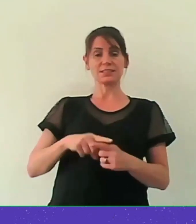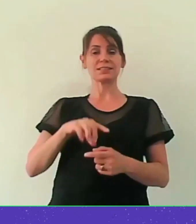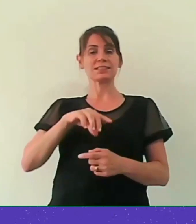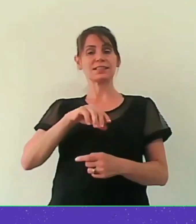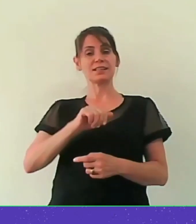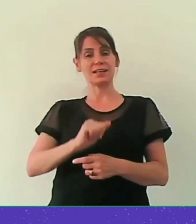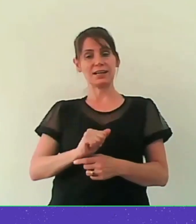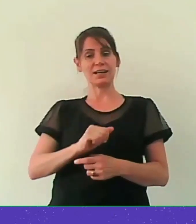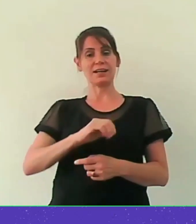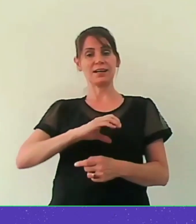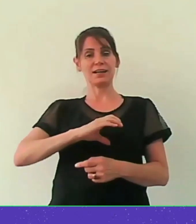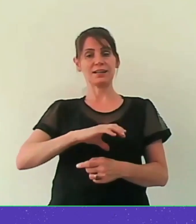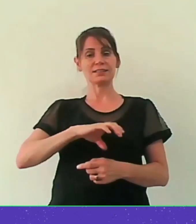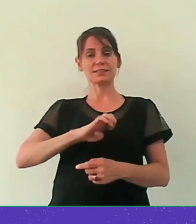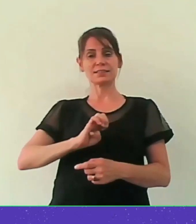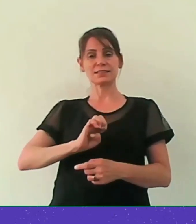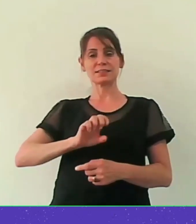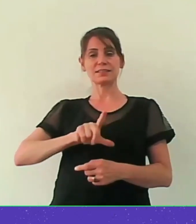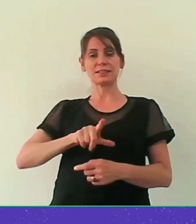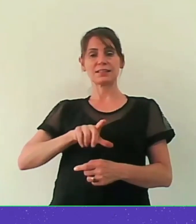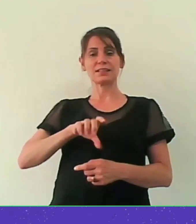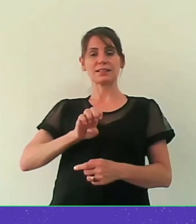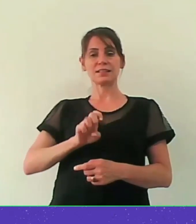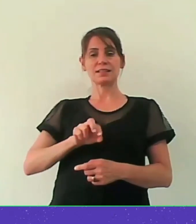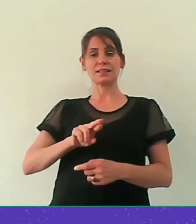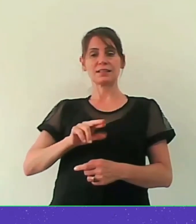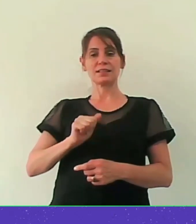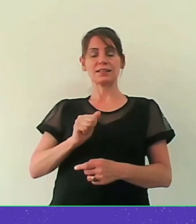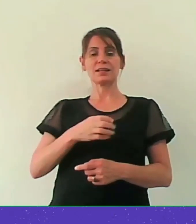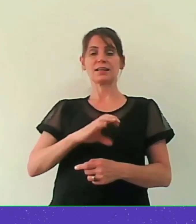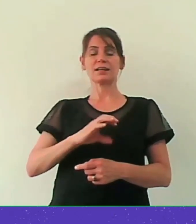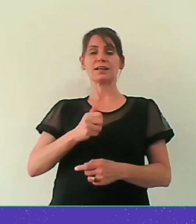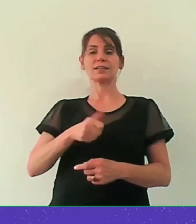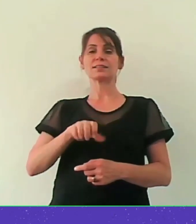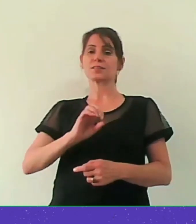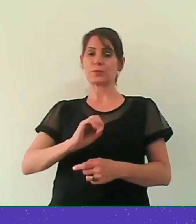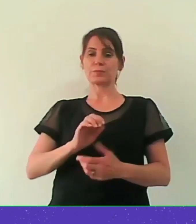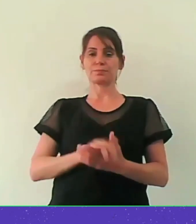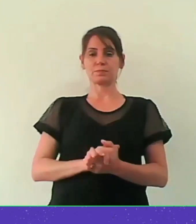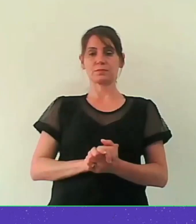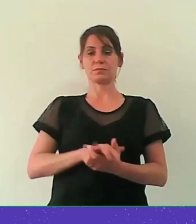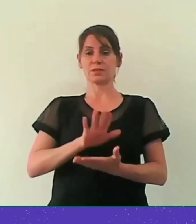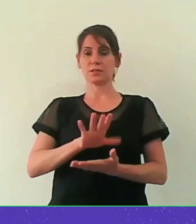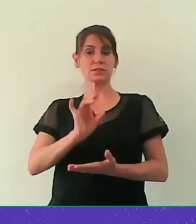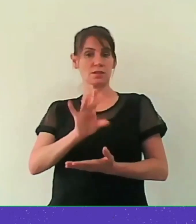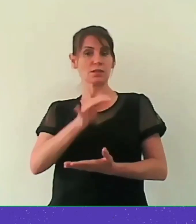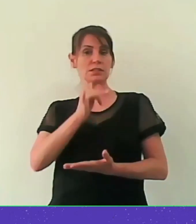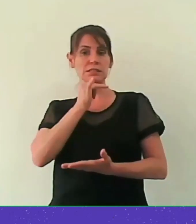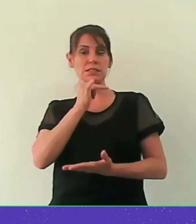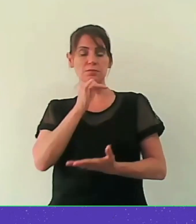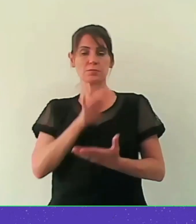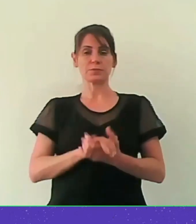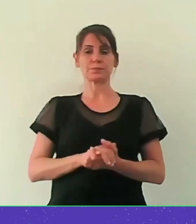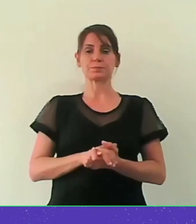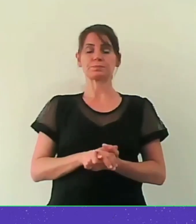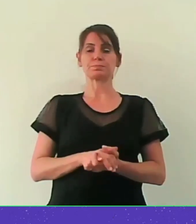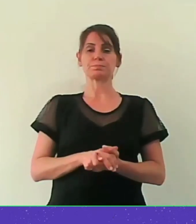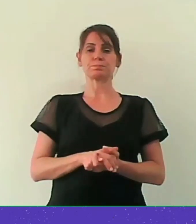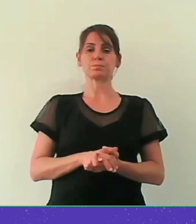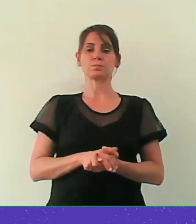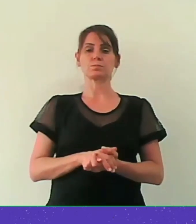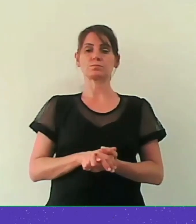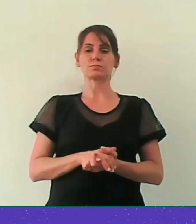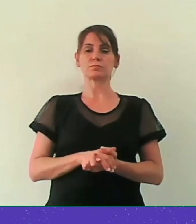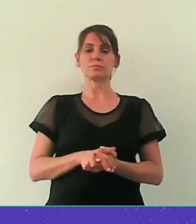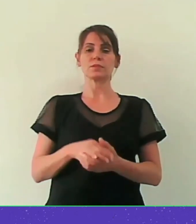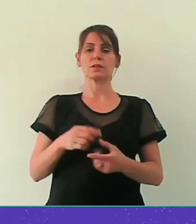O corpo tem um peso, o carro tem um peso com você. Só que nós não usamos peso porque a aceleração da